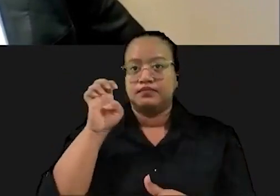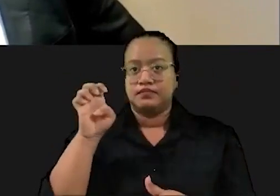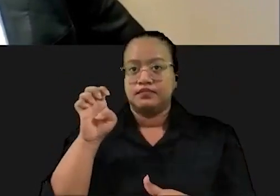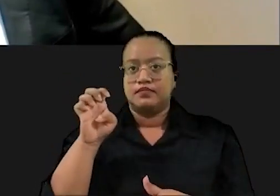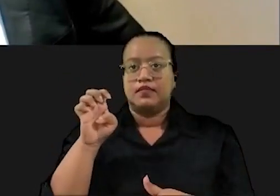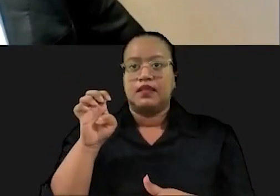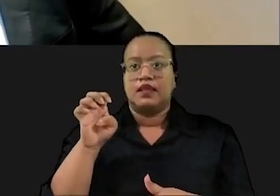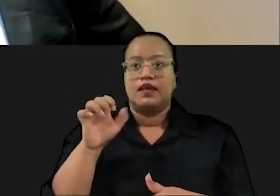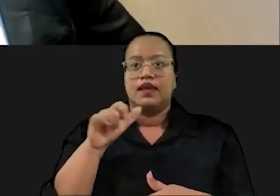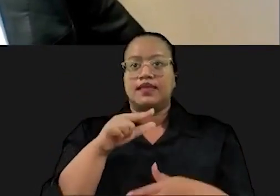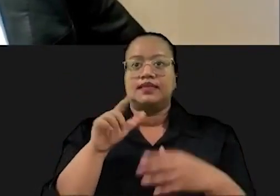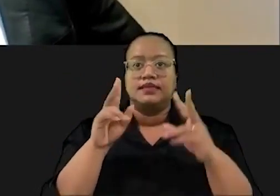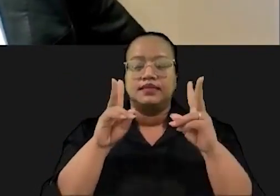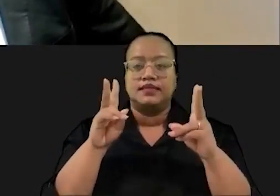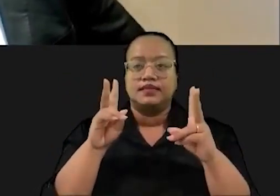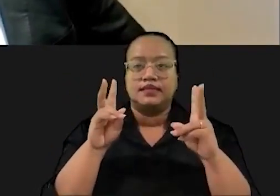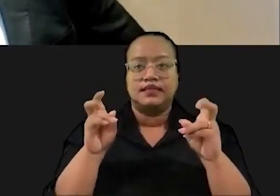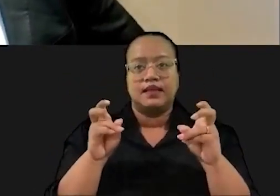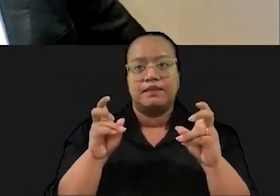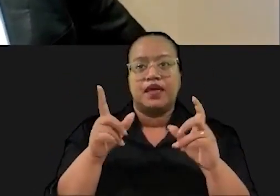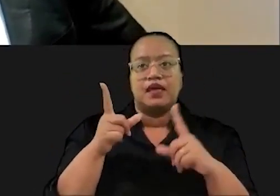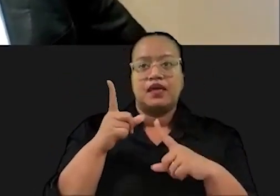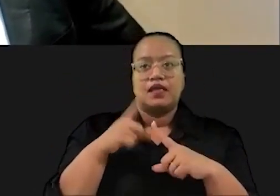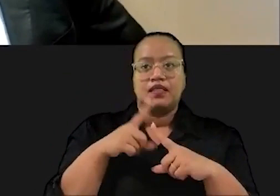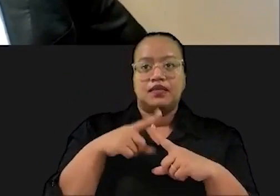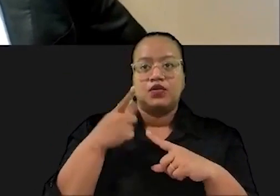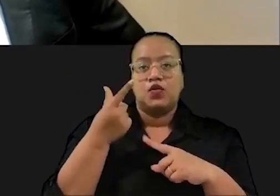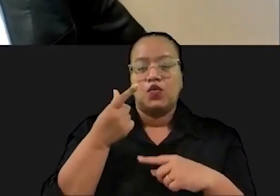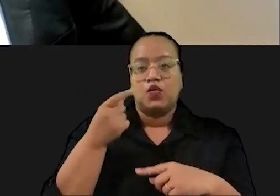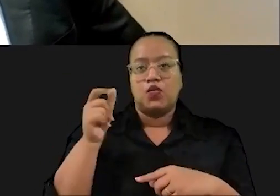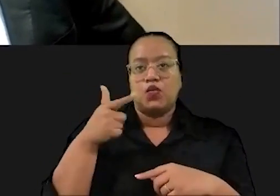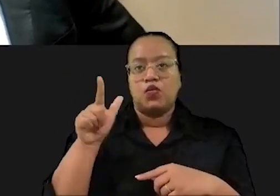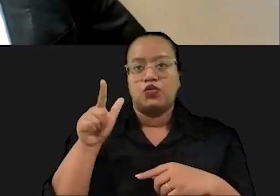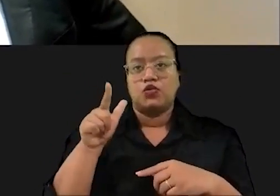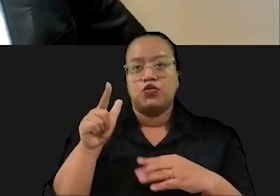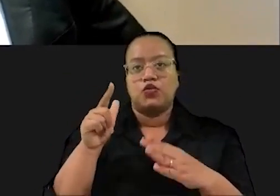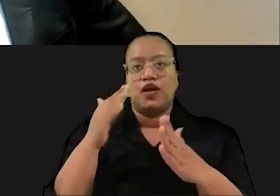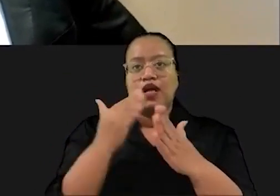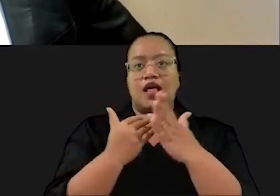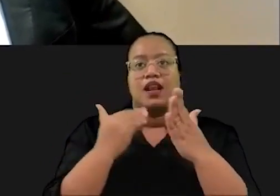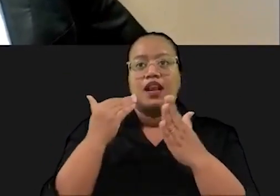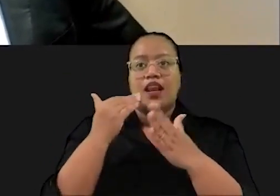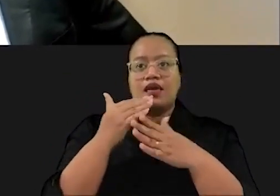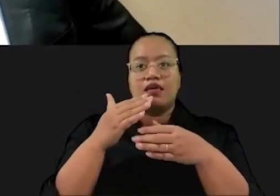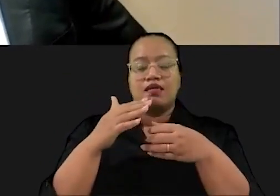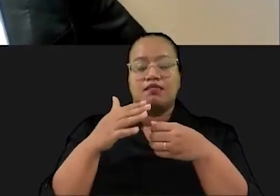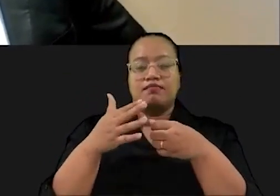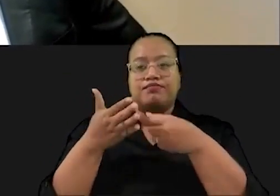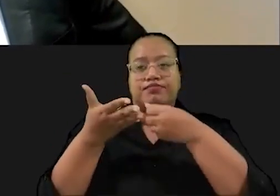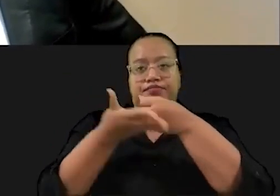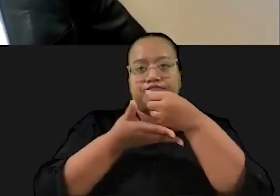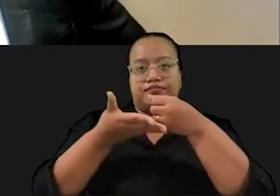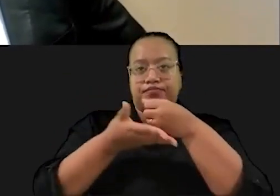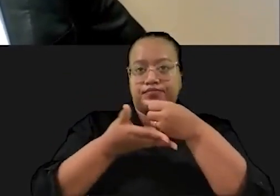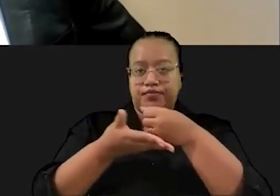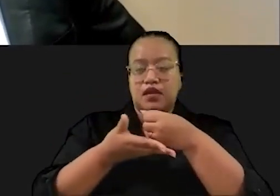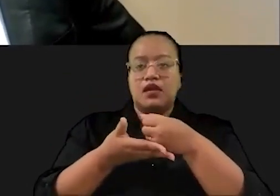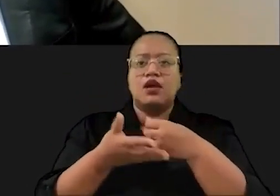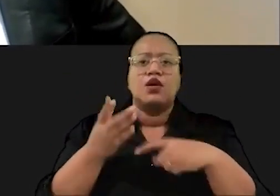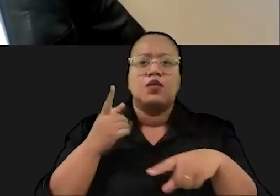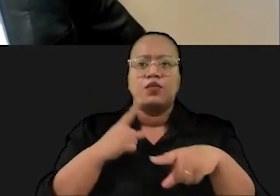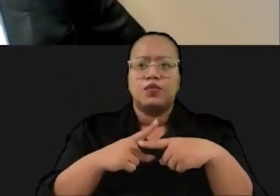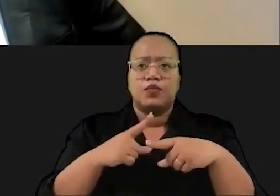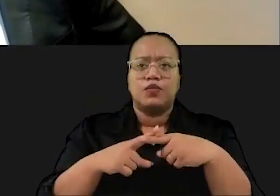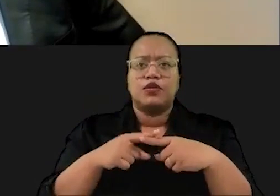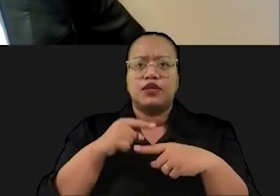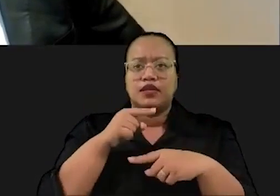alternativo, além da superfície, e vocês vão entender o porquê. A ideia é que a gente conhece uma pequena camada do PJE, mas